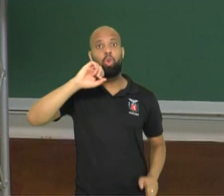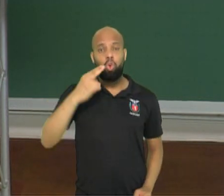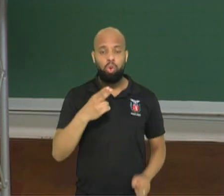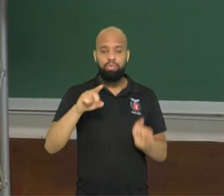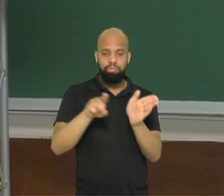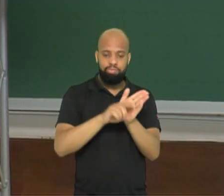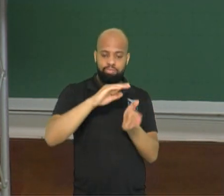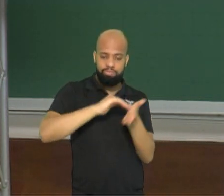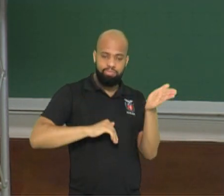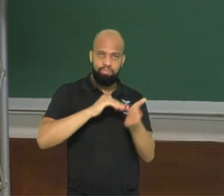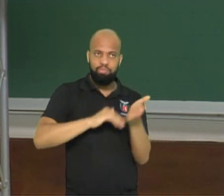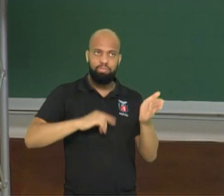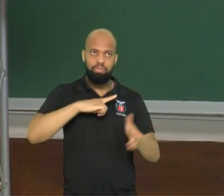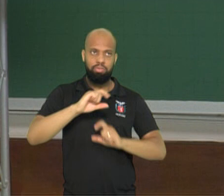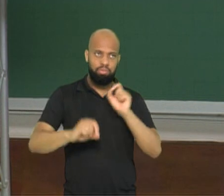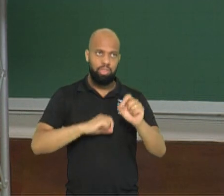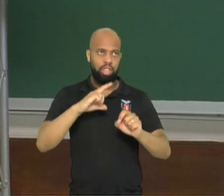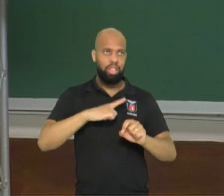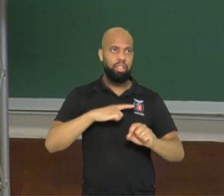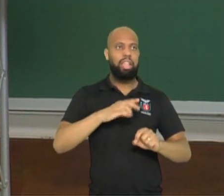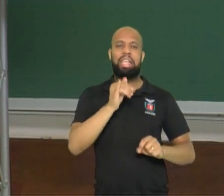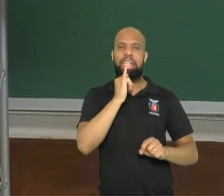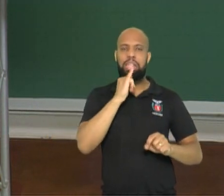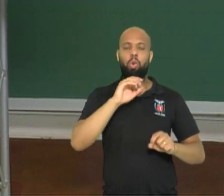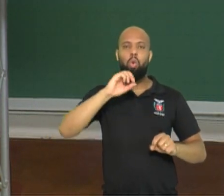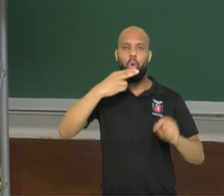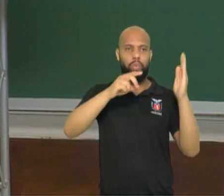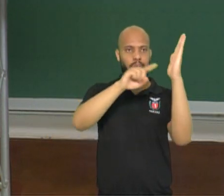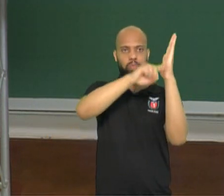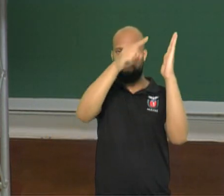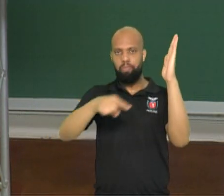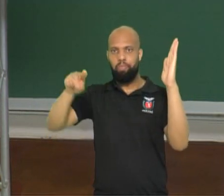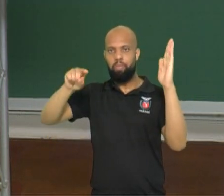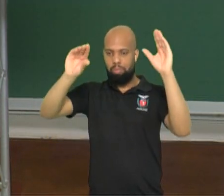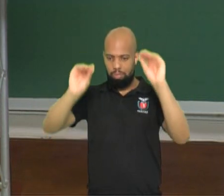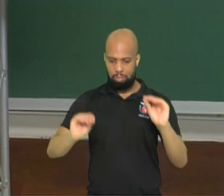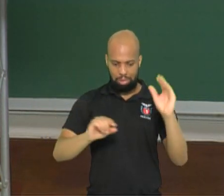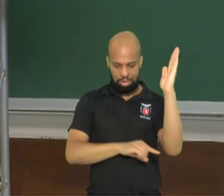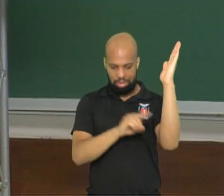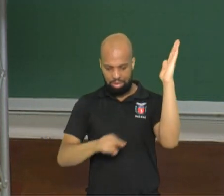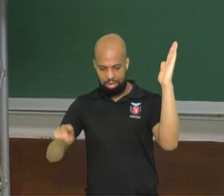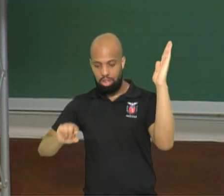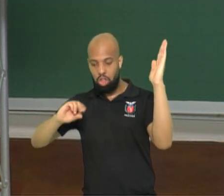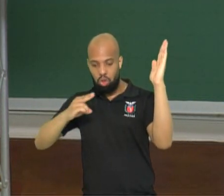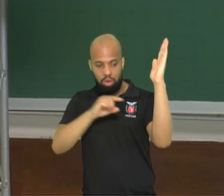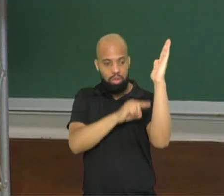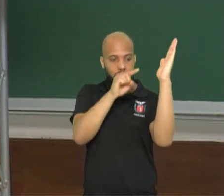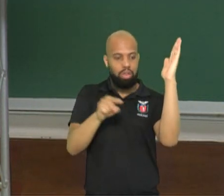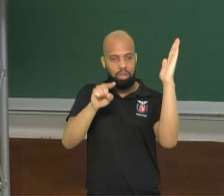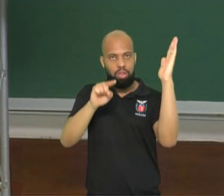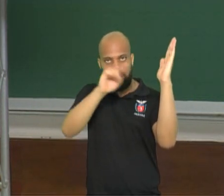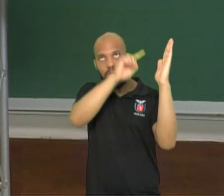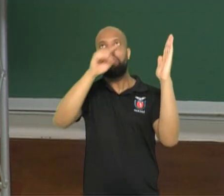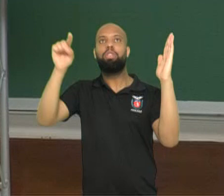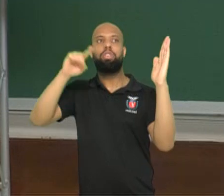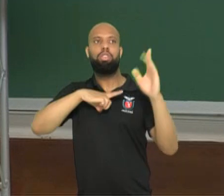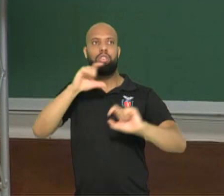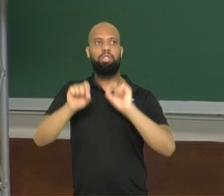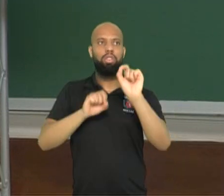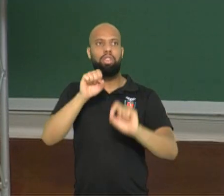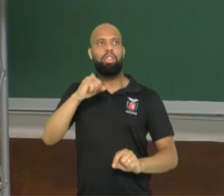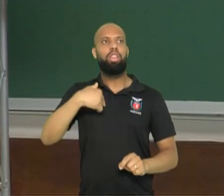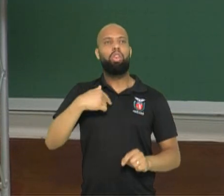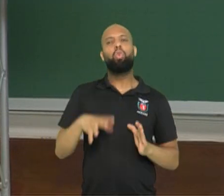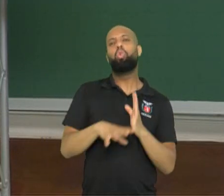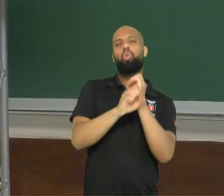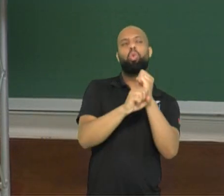vou ter um deslocamento. Né? A senoide começa na origem. Quando eu somo o subtraio, ela faz um deslocamento. Ou ela